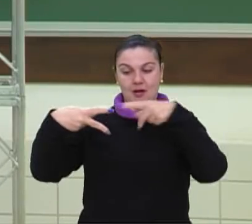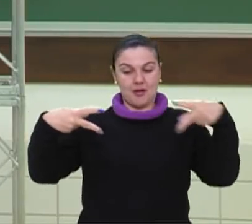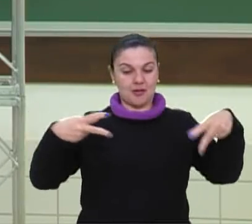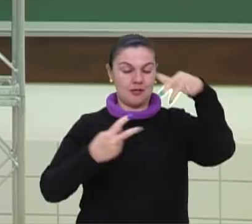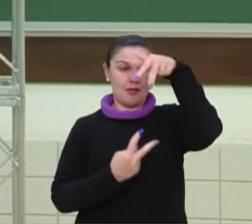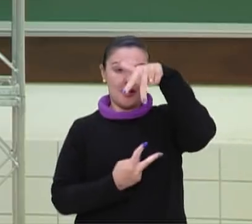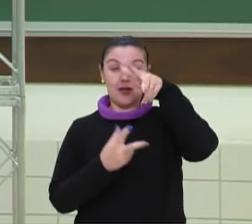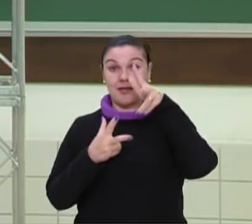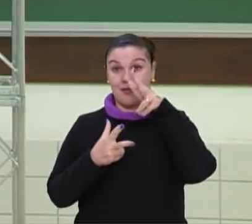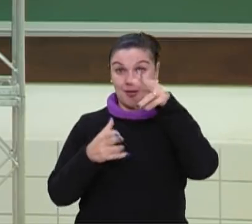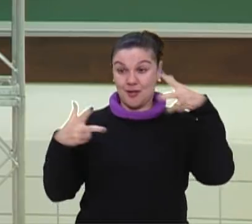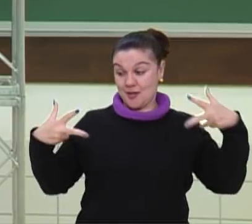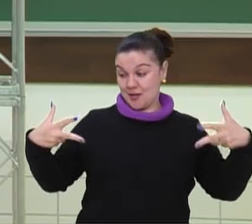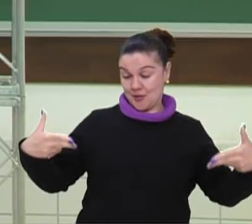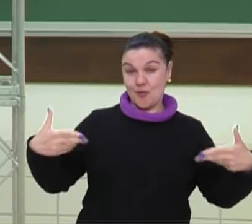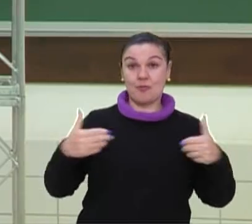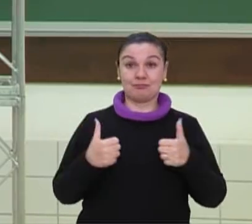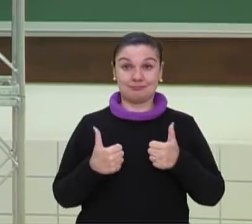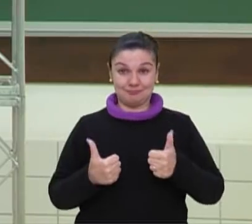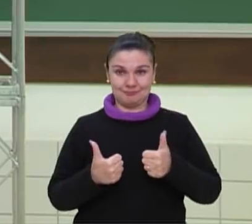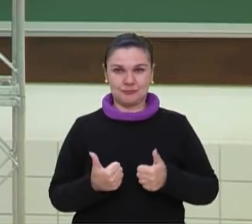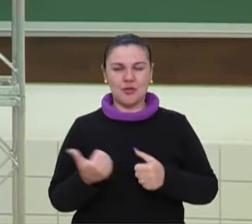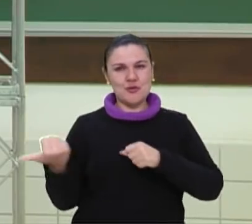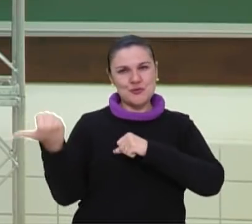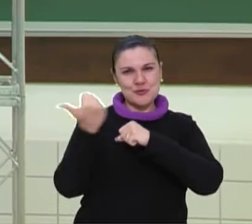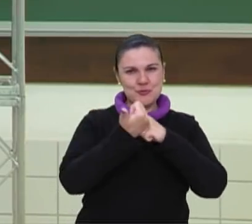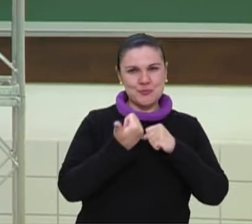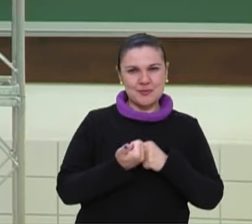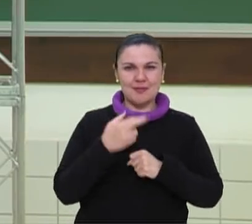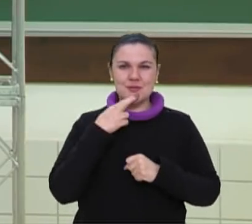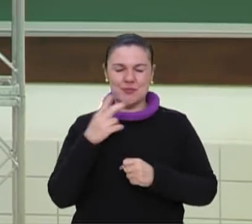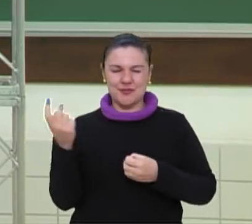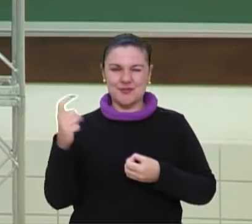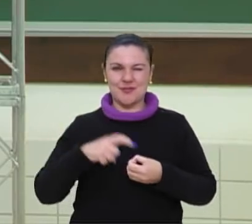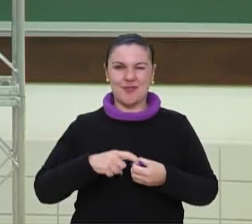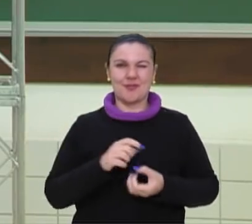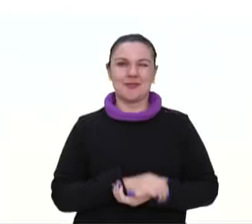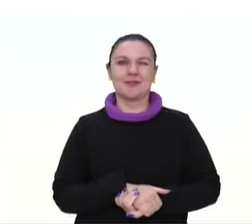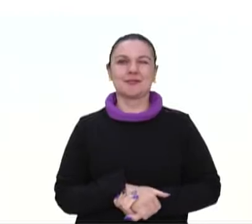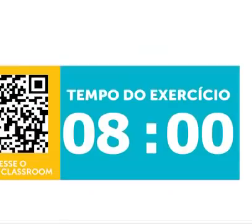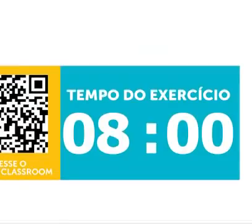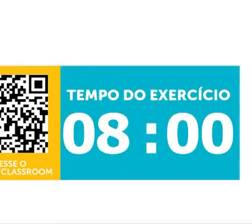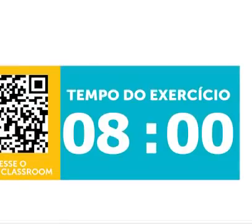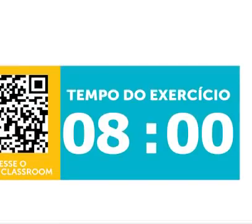sempre iguais, tá? Então, substituem aí e tentem resolver e a gente já retorna.